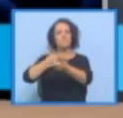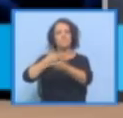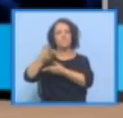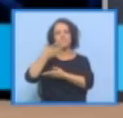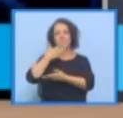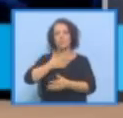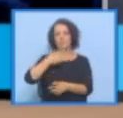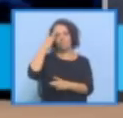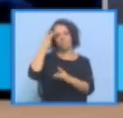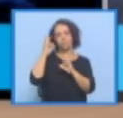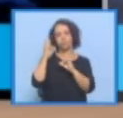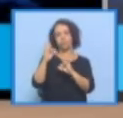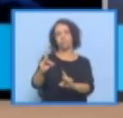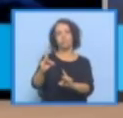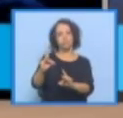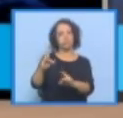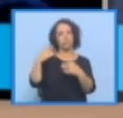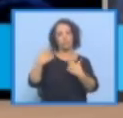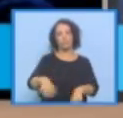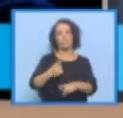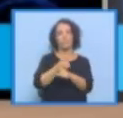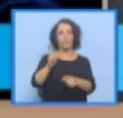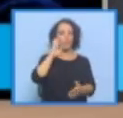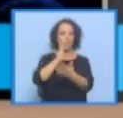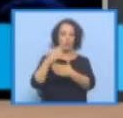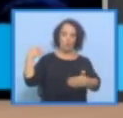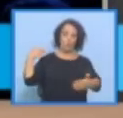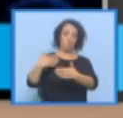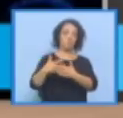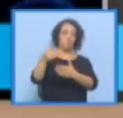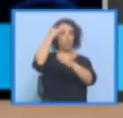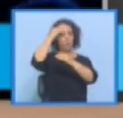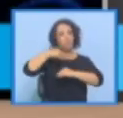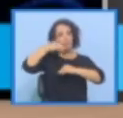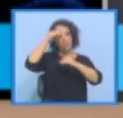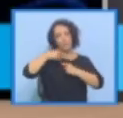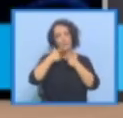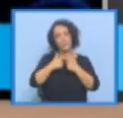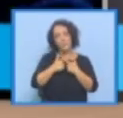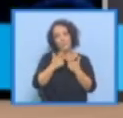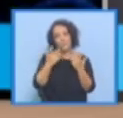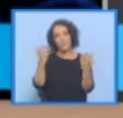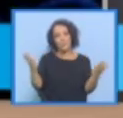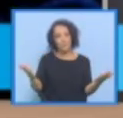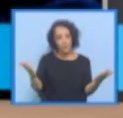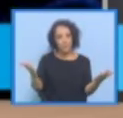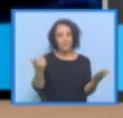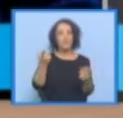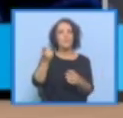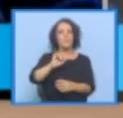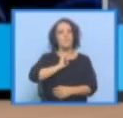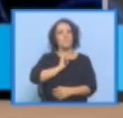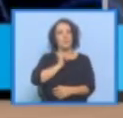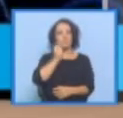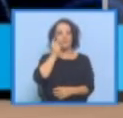sempre, porque foi, assim, nesta última etapa, o meu grande conselheiro e aquele também a quem eu entregava a minha